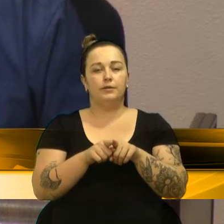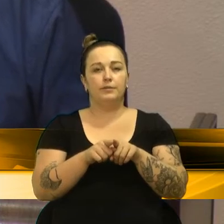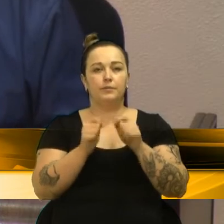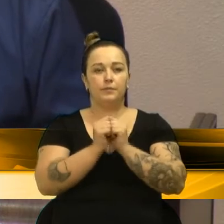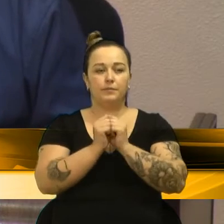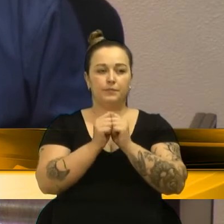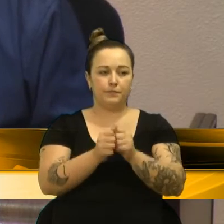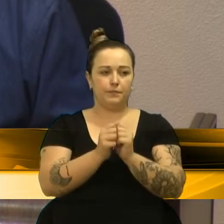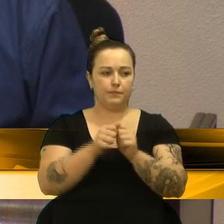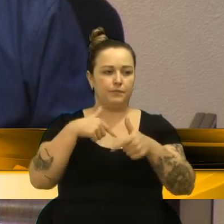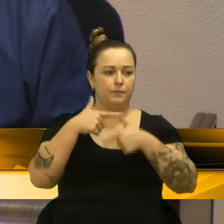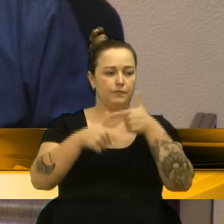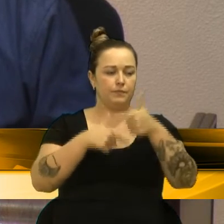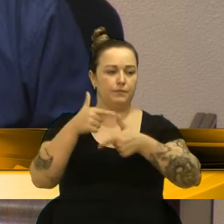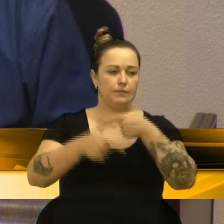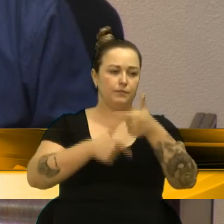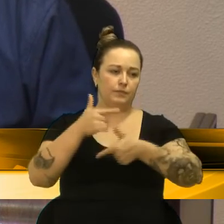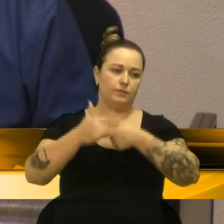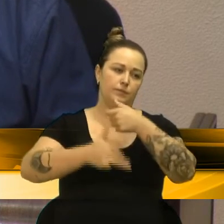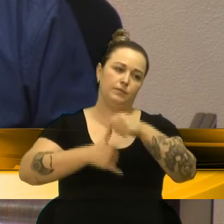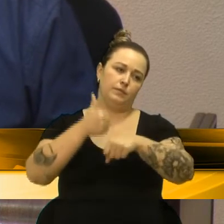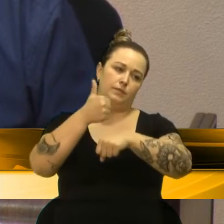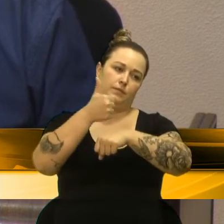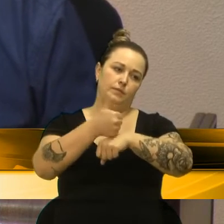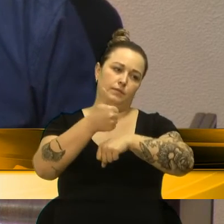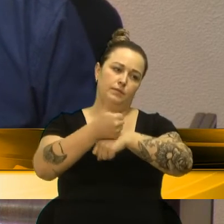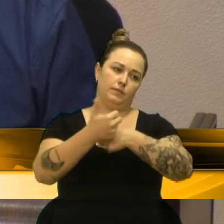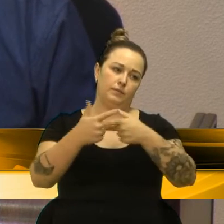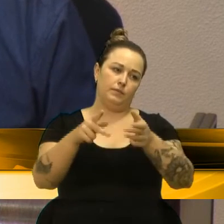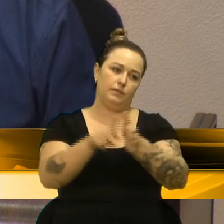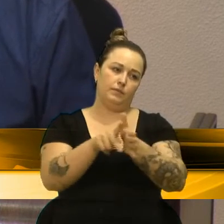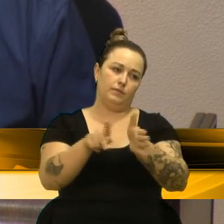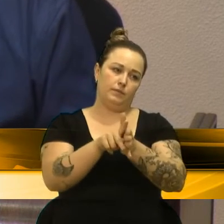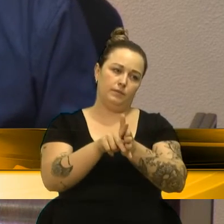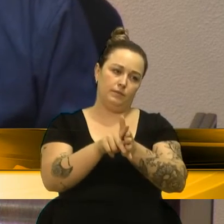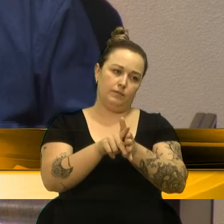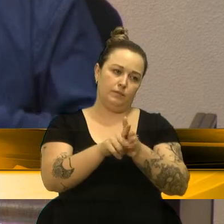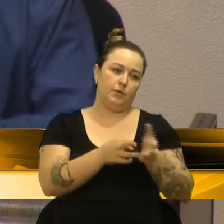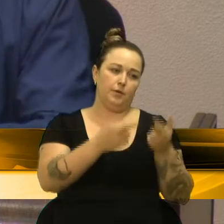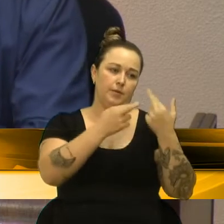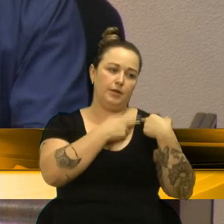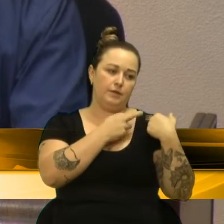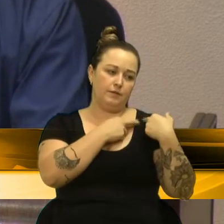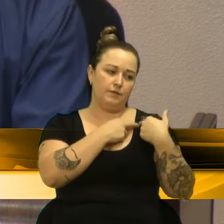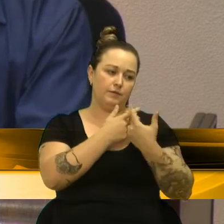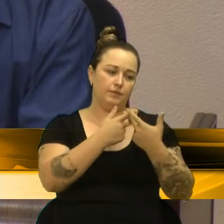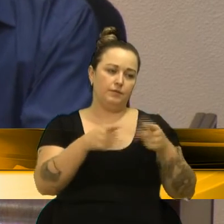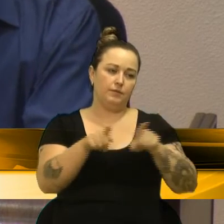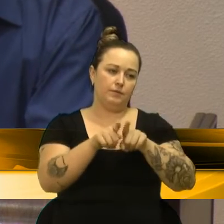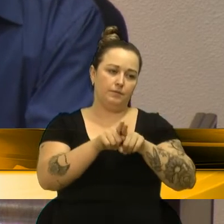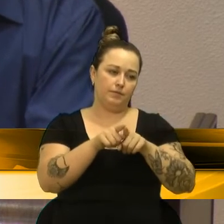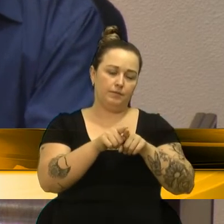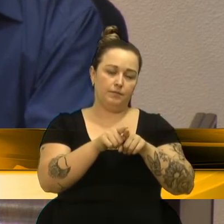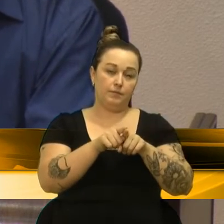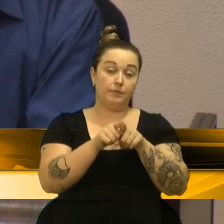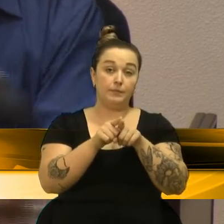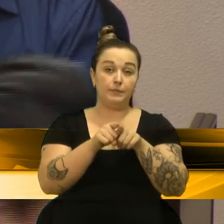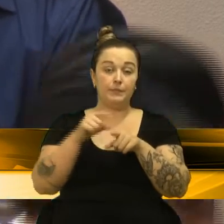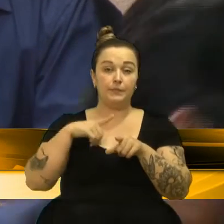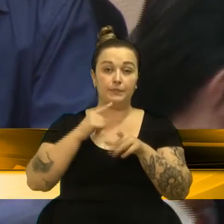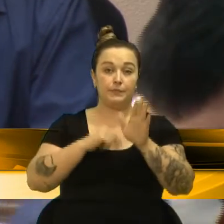ser substituídos a qualquer momento mediante solicitação da entidade ou autoridade responsável por meio de requerimento dirigido ao prefeito. Inciso